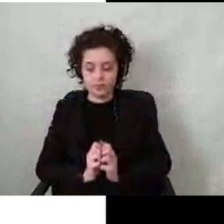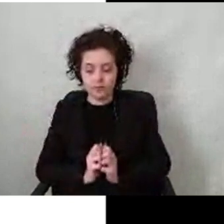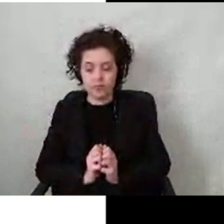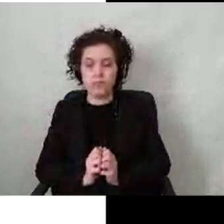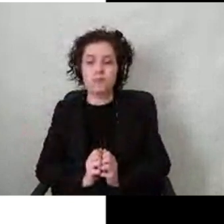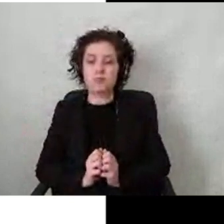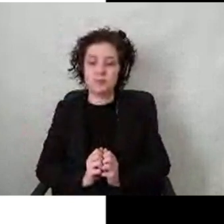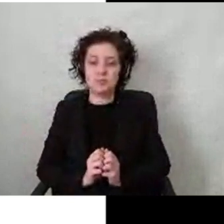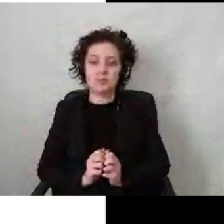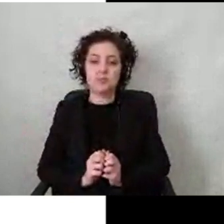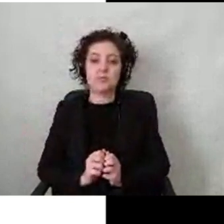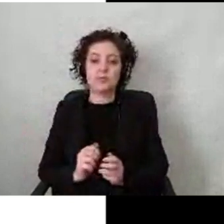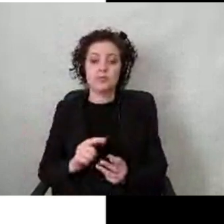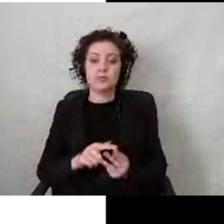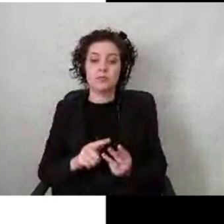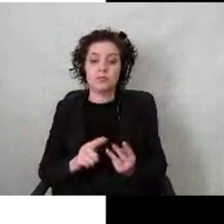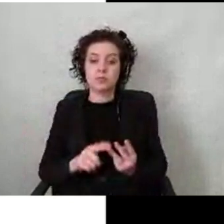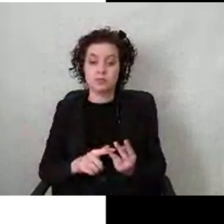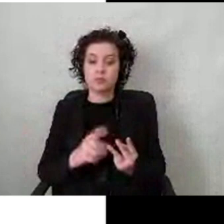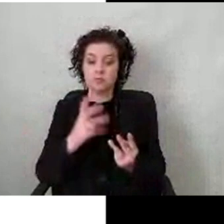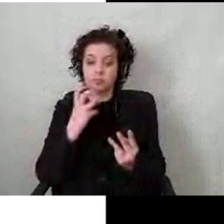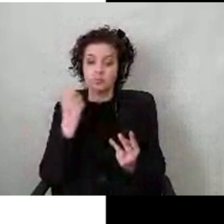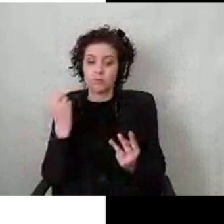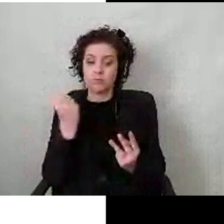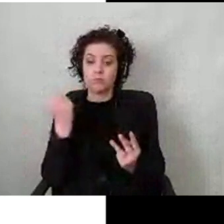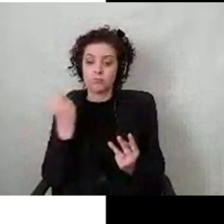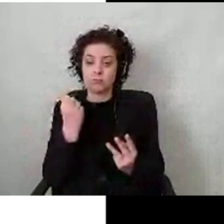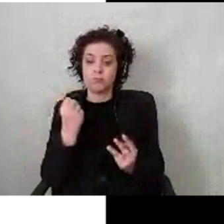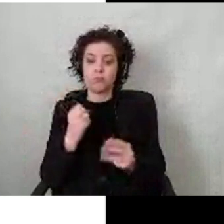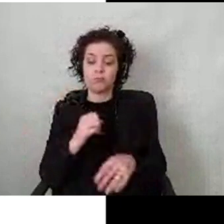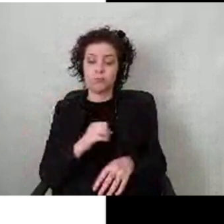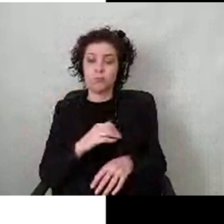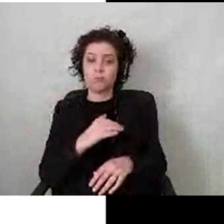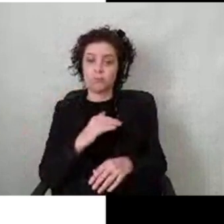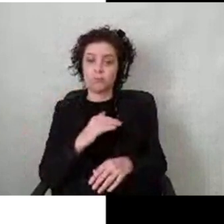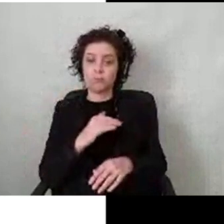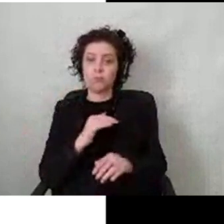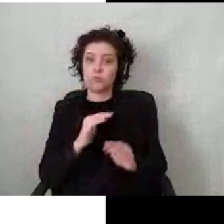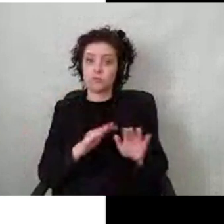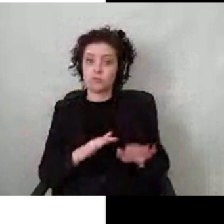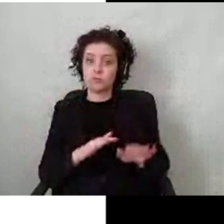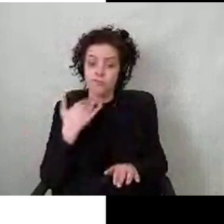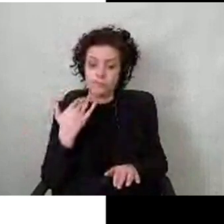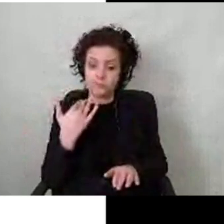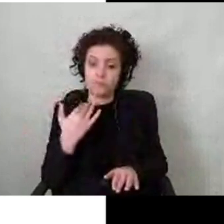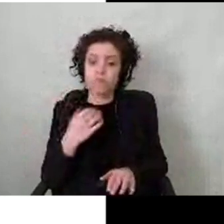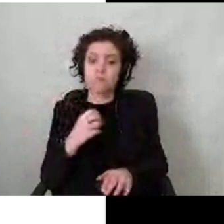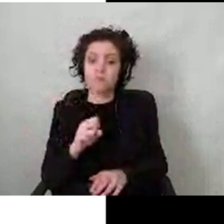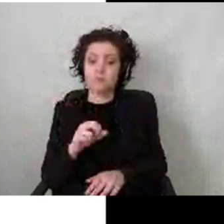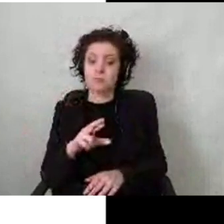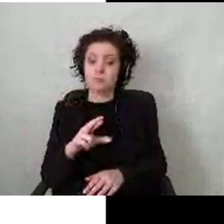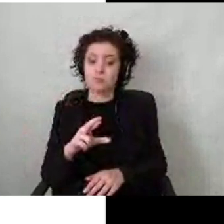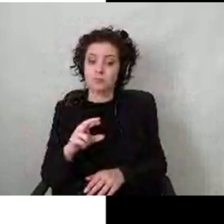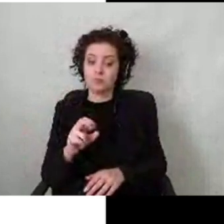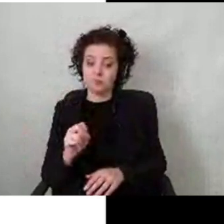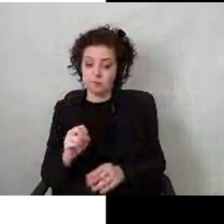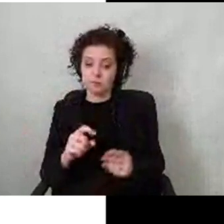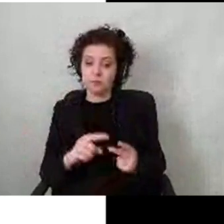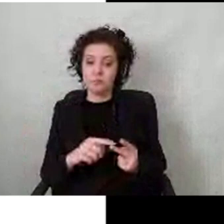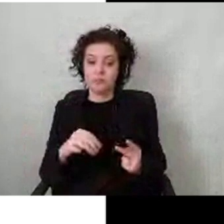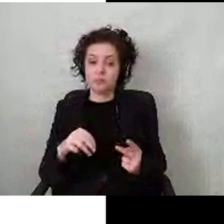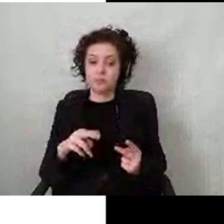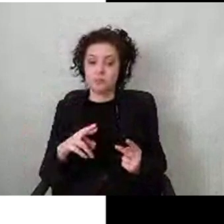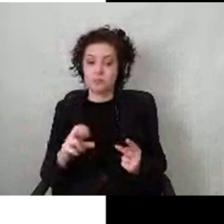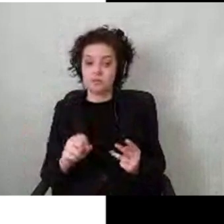3 podem causar doenças graves e fatais. Entre eles, nós temos o SARS-CoV, o MERS-CoV e o